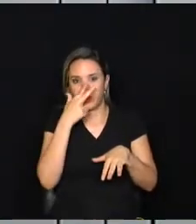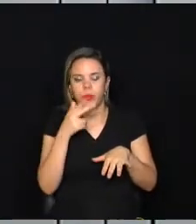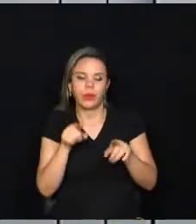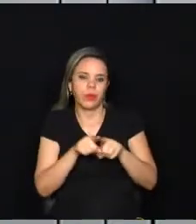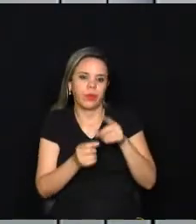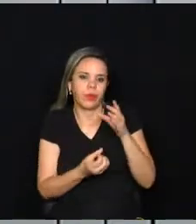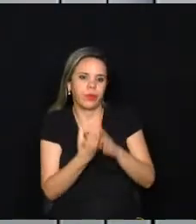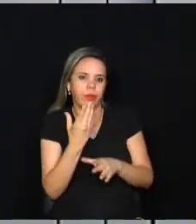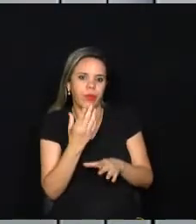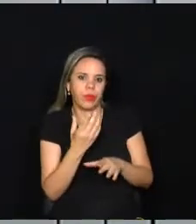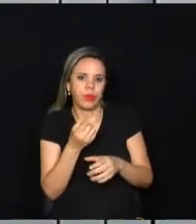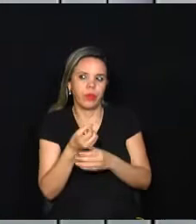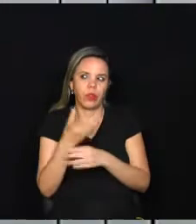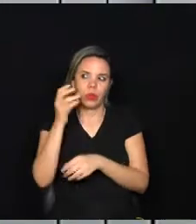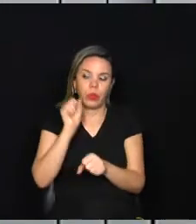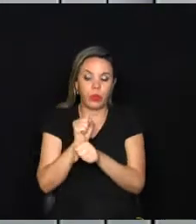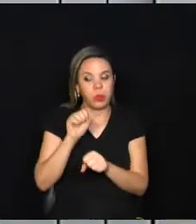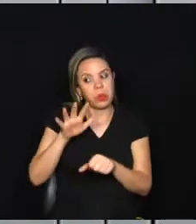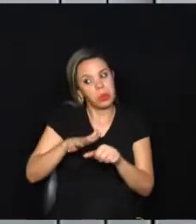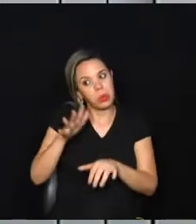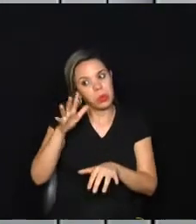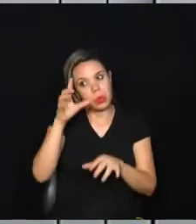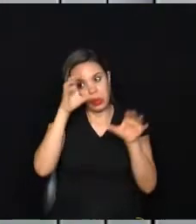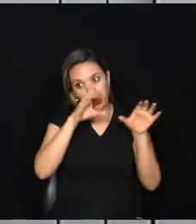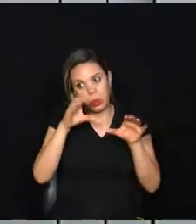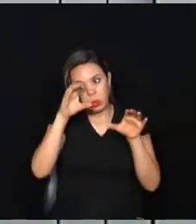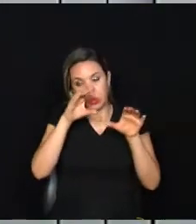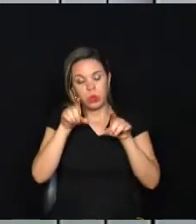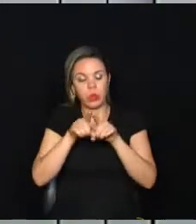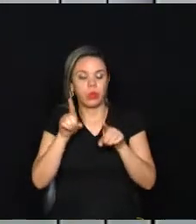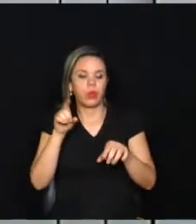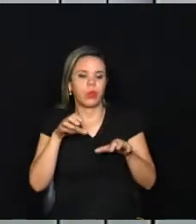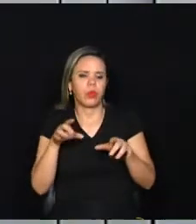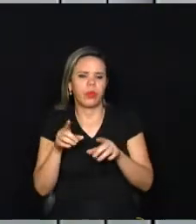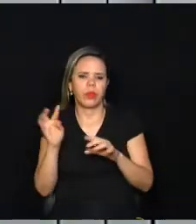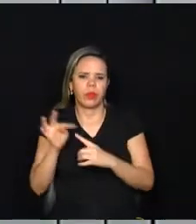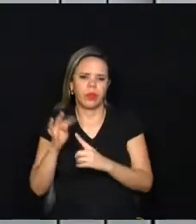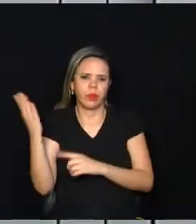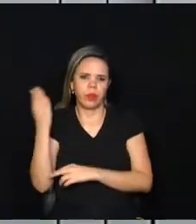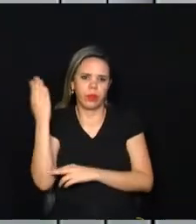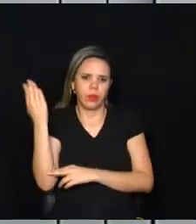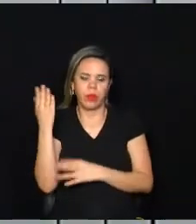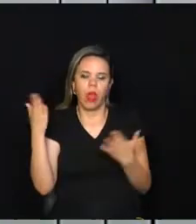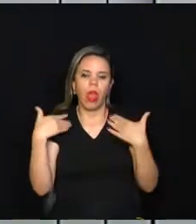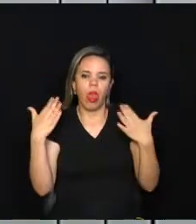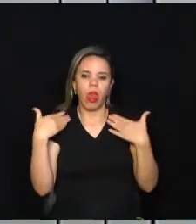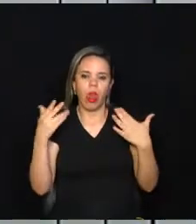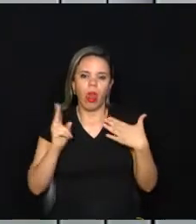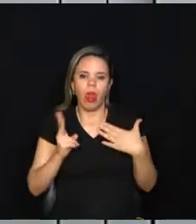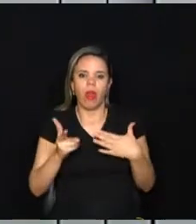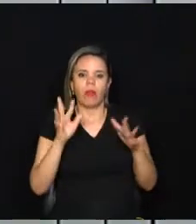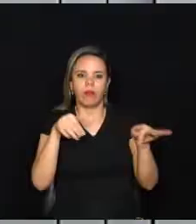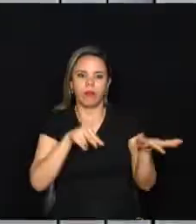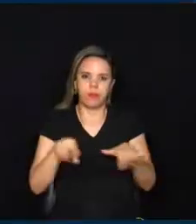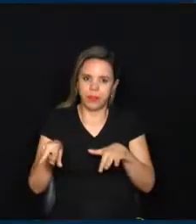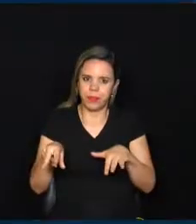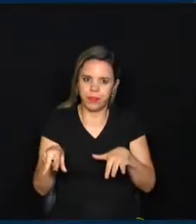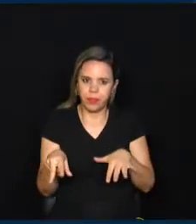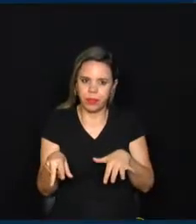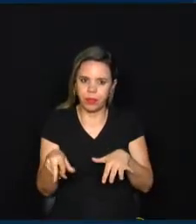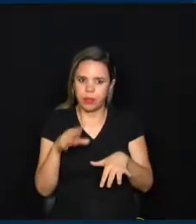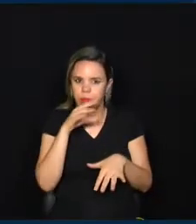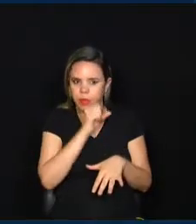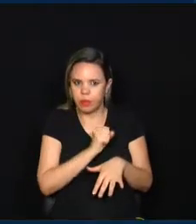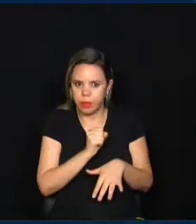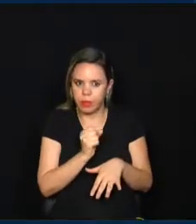de lado aí o seu guarda-chuva, que talvez você precise, hein? Sobre as temperaturas, calor reinando neste fim de semana.